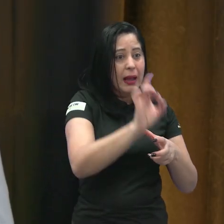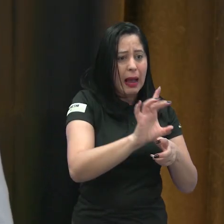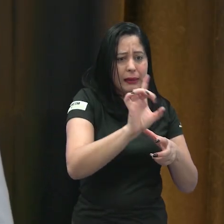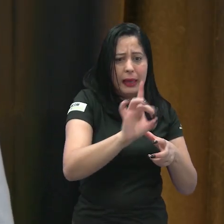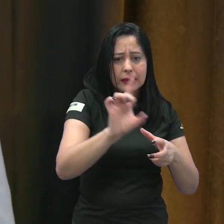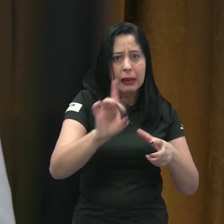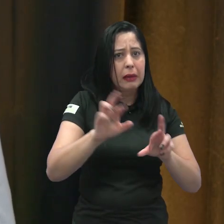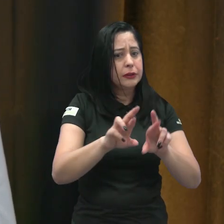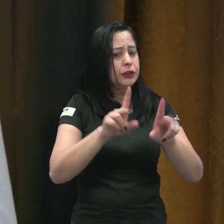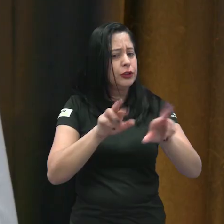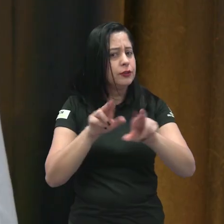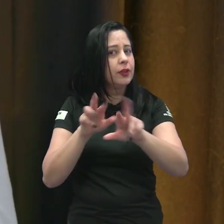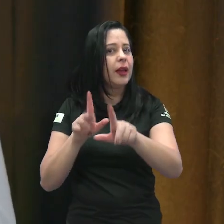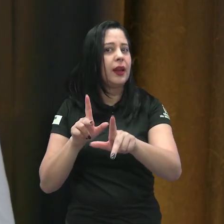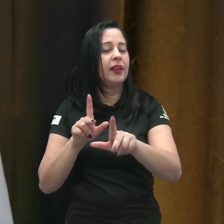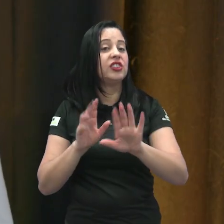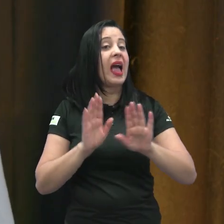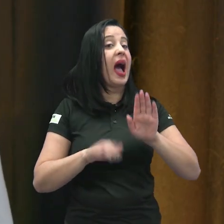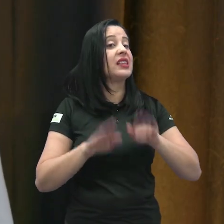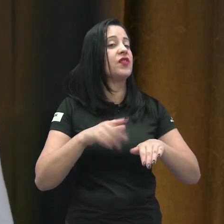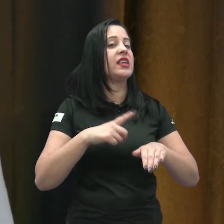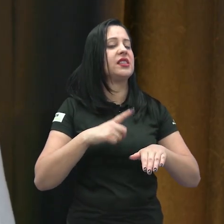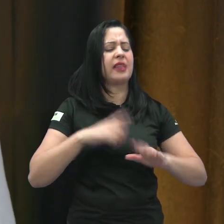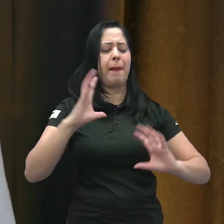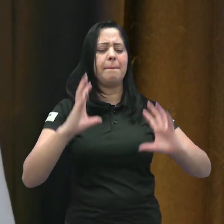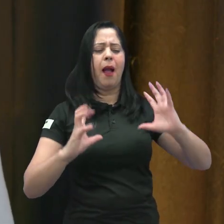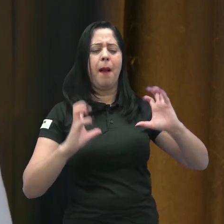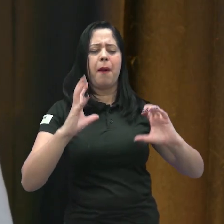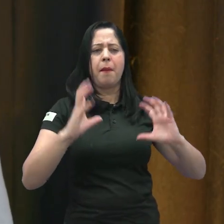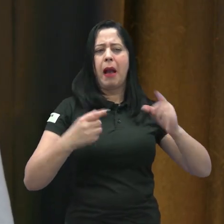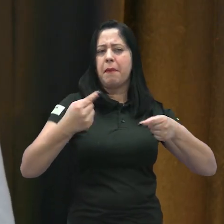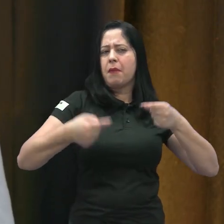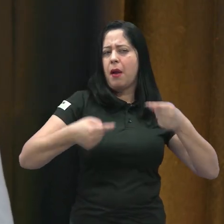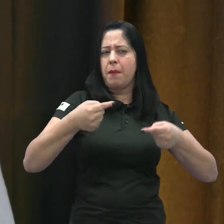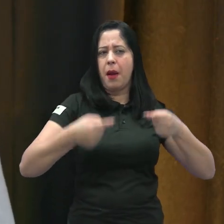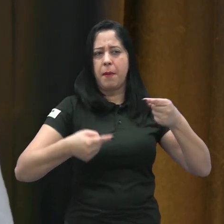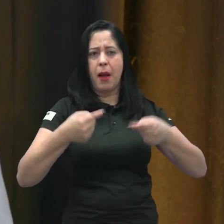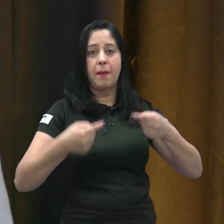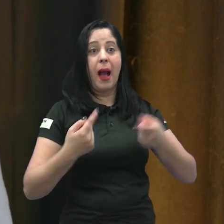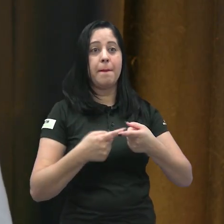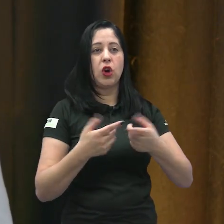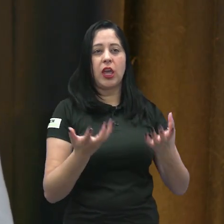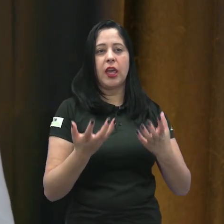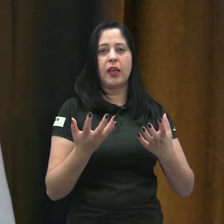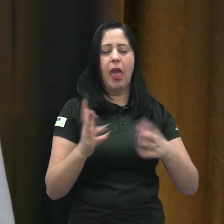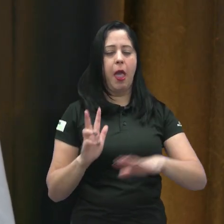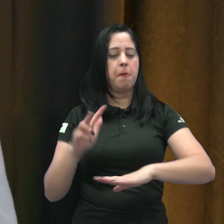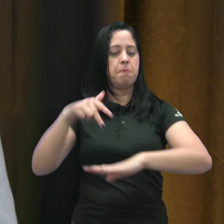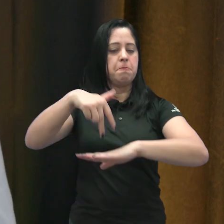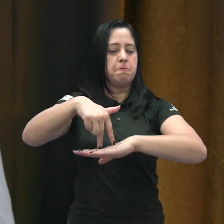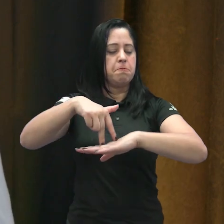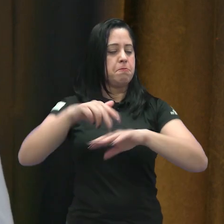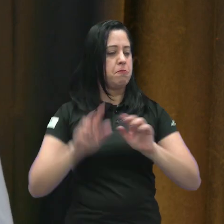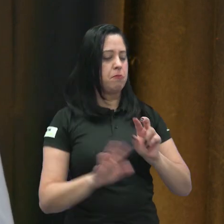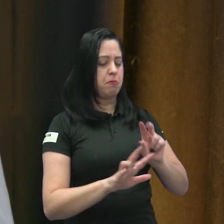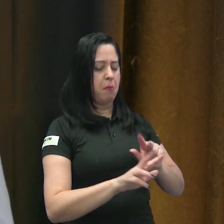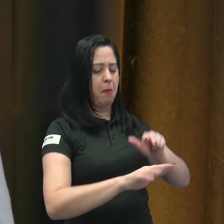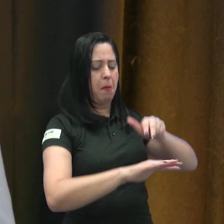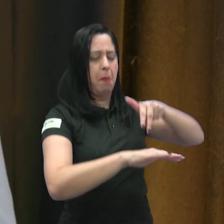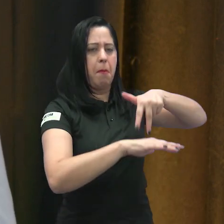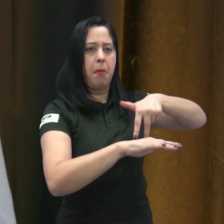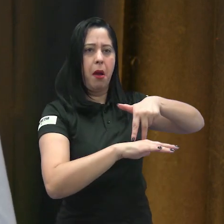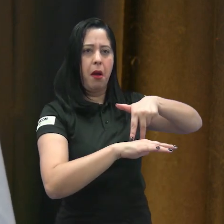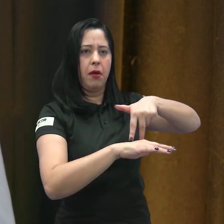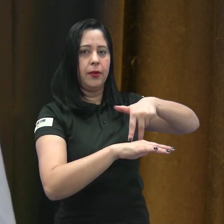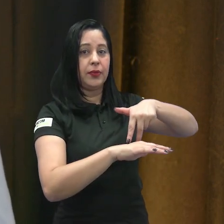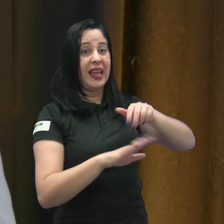sua liderança, e às vezes há uma disputa, às vezes, né? de espaço, de poder. Isso acaba, de